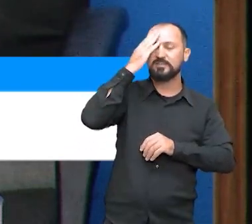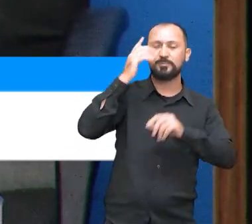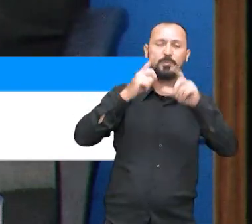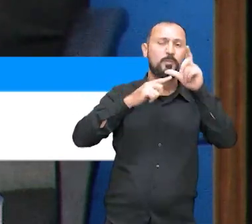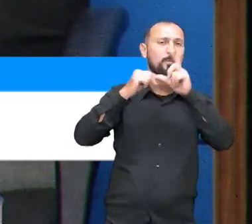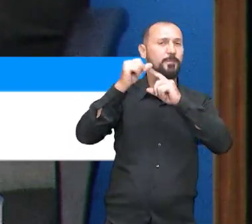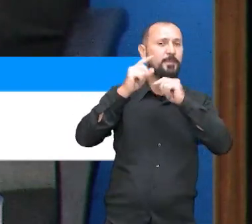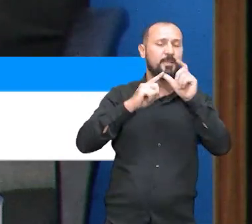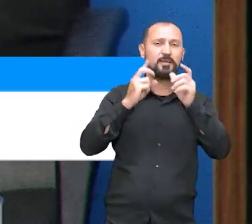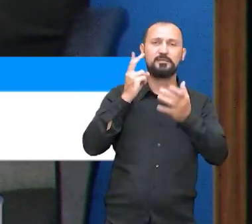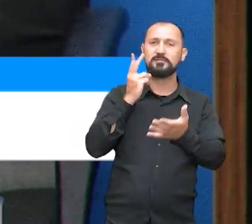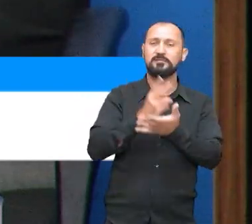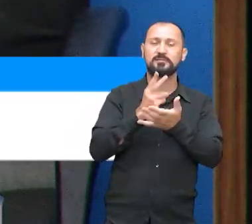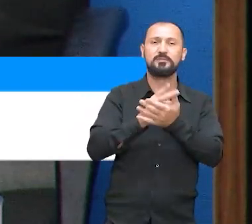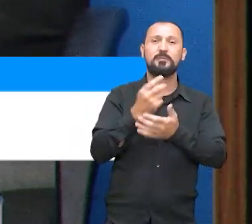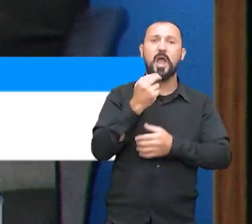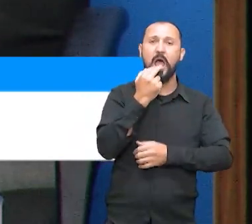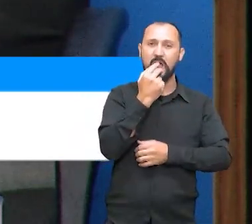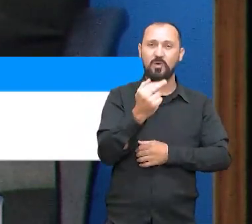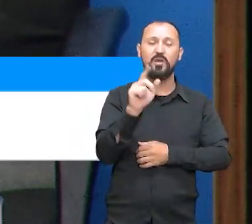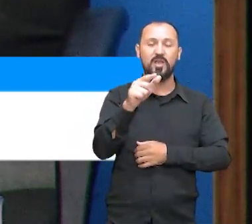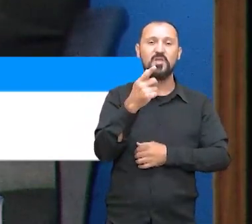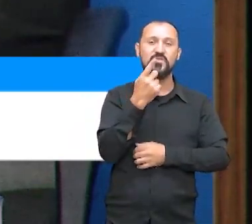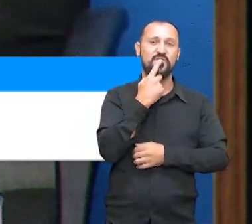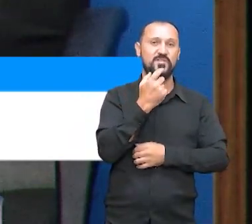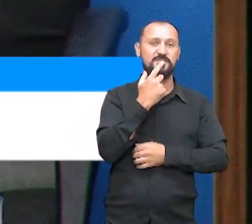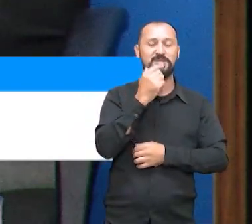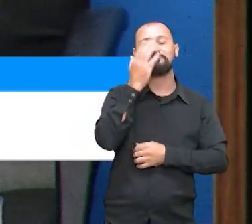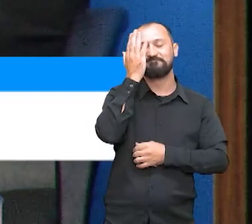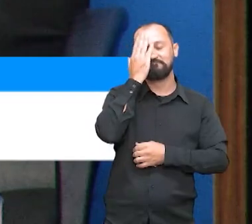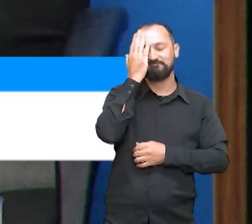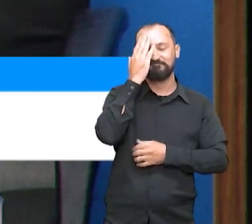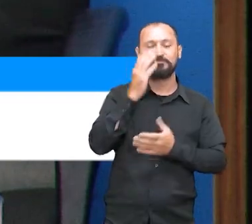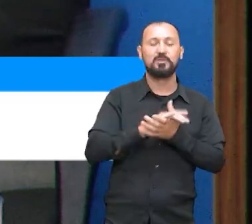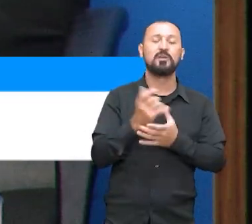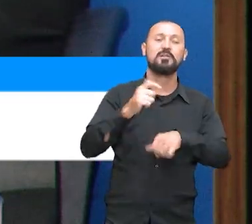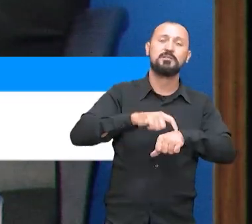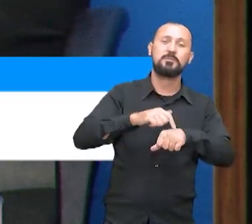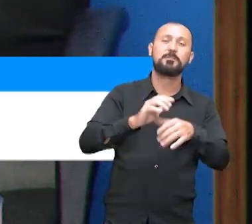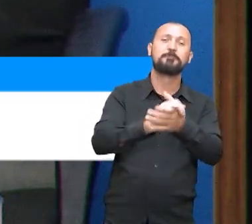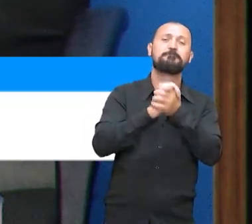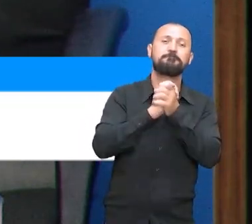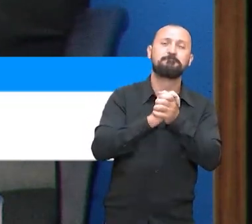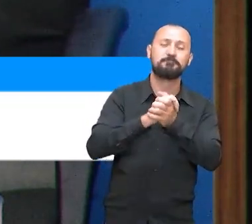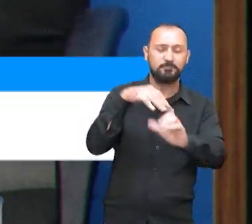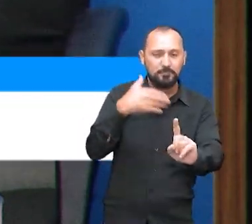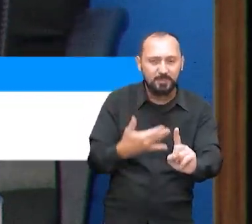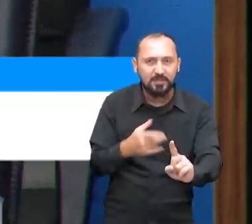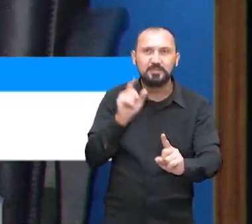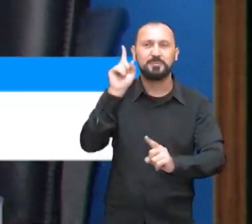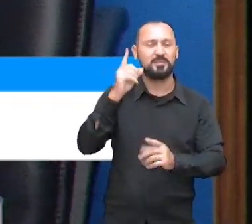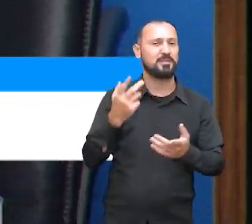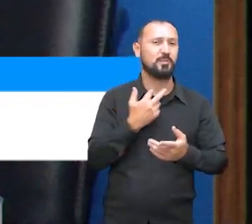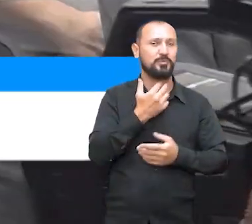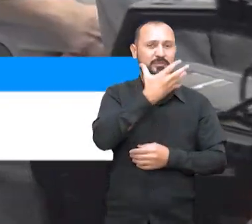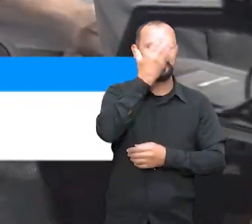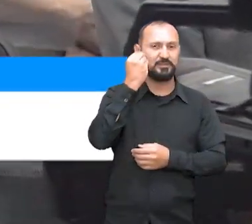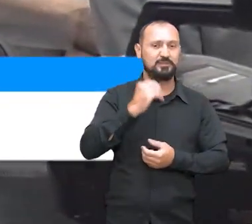dele, com certeza, é da cor vermelha. Tá? E eu quero fazer essa homenagem, não poderia deixar passar.